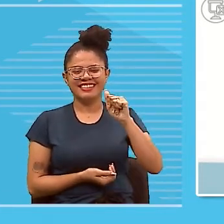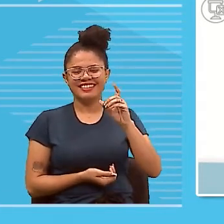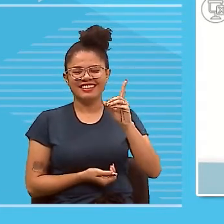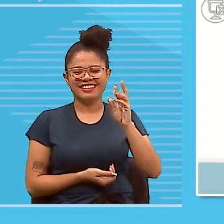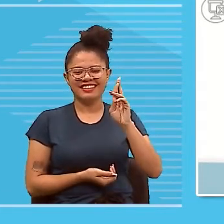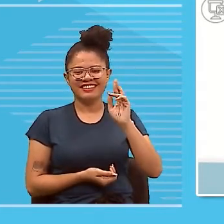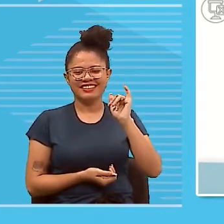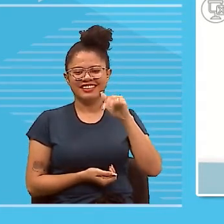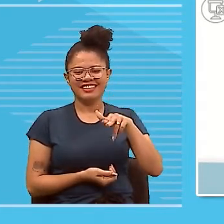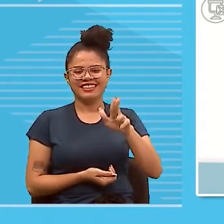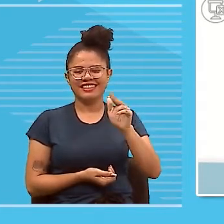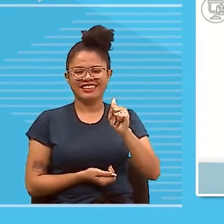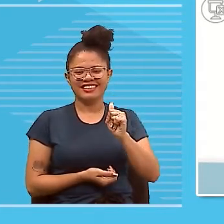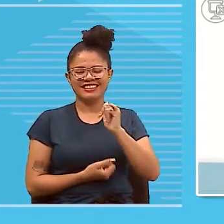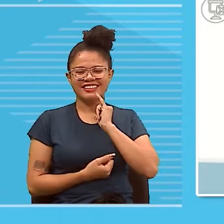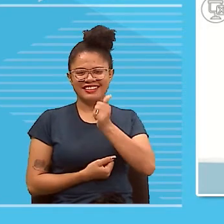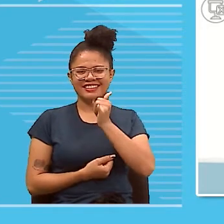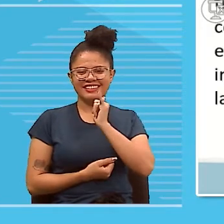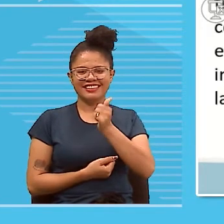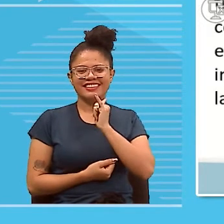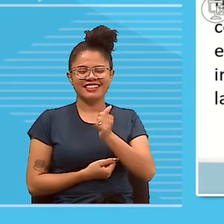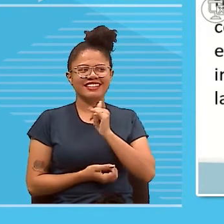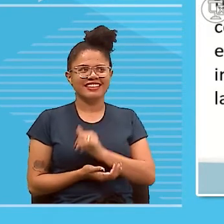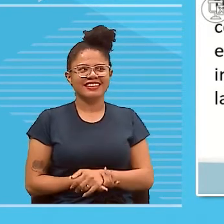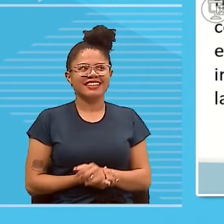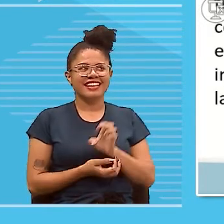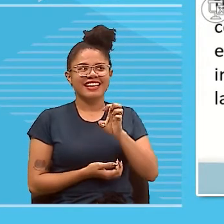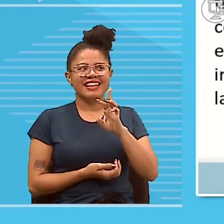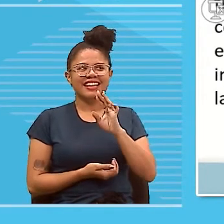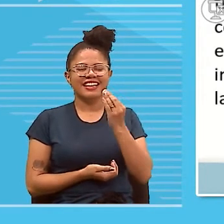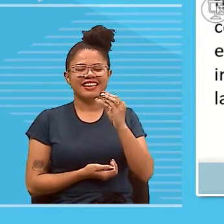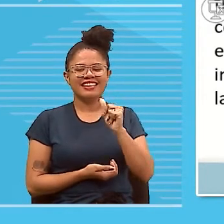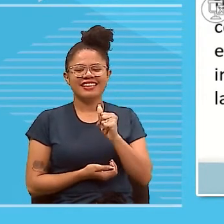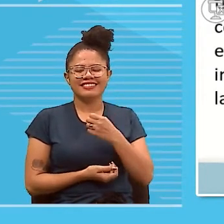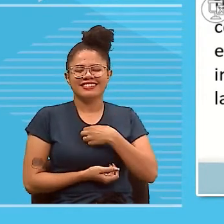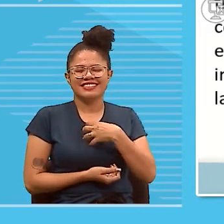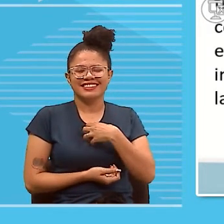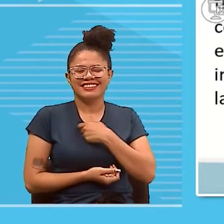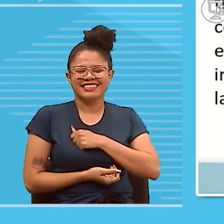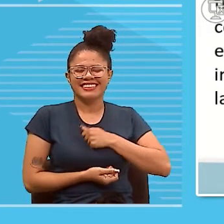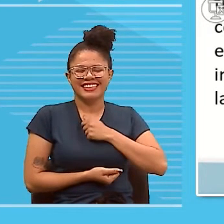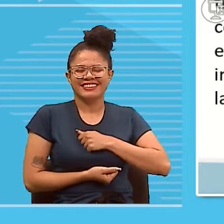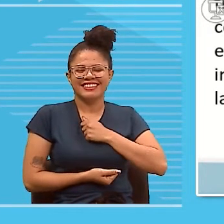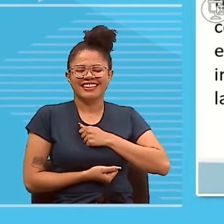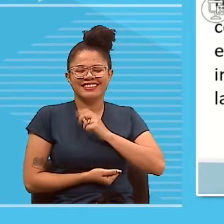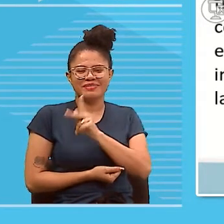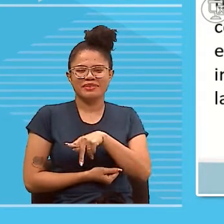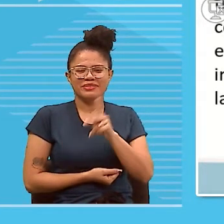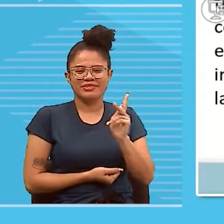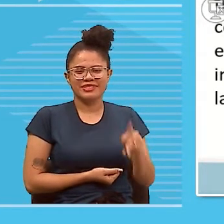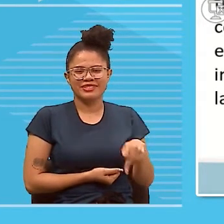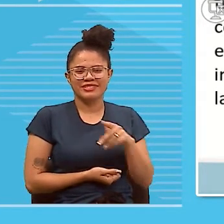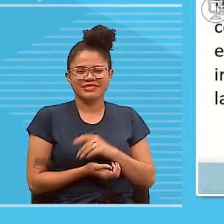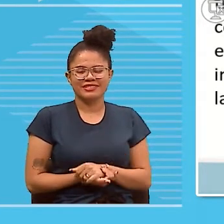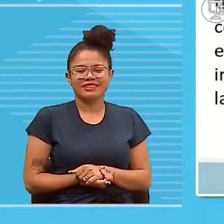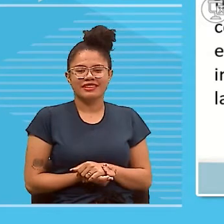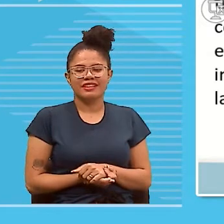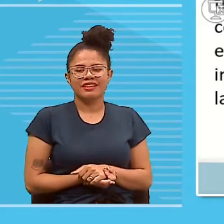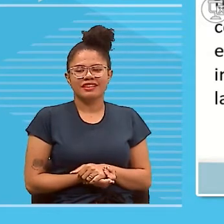um recado para Érica viu diga para ela que eu tô com saudade dela também viu a Érica Fernanda